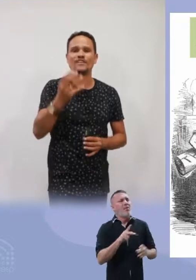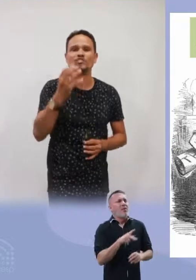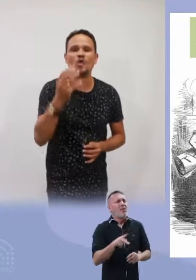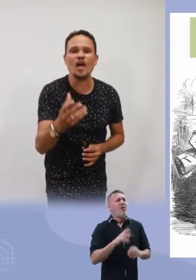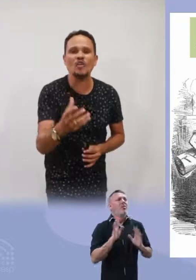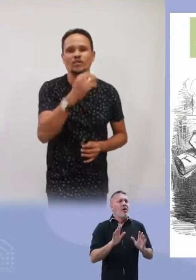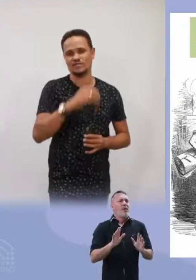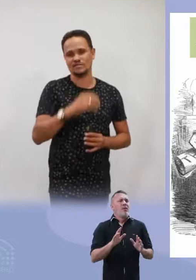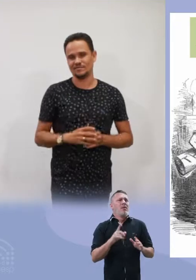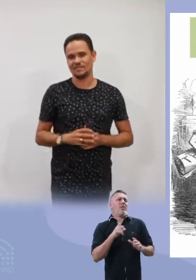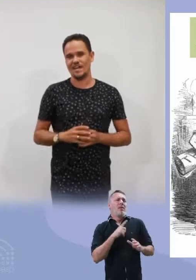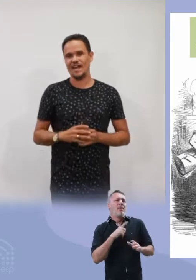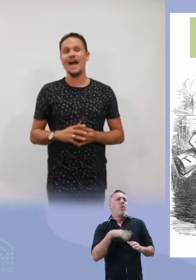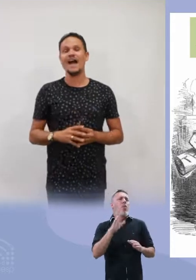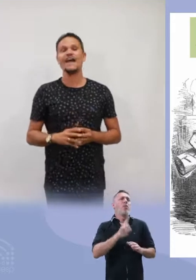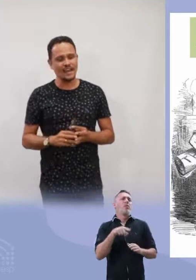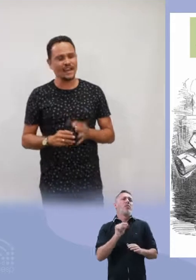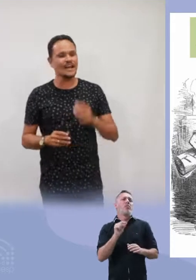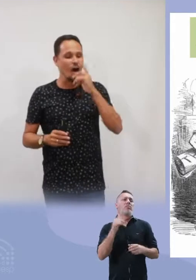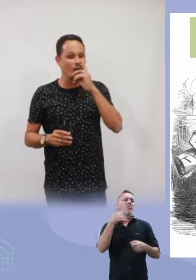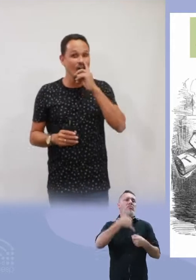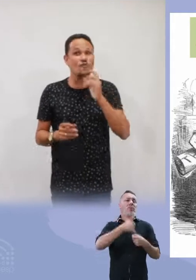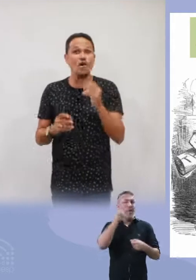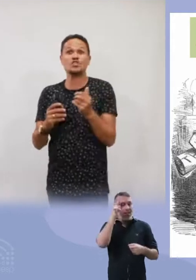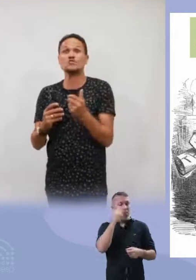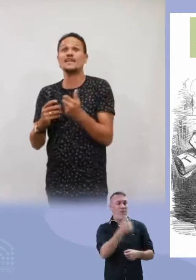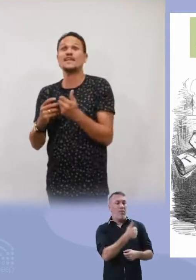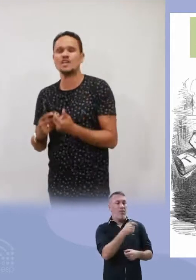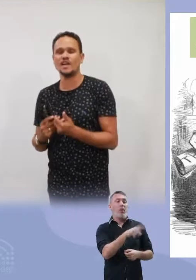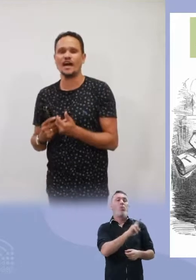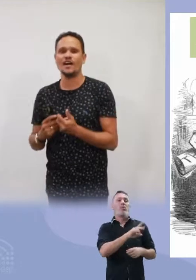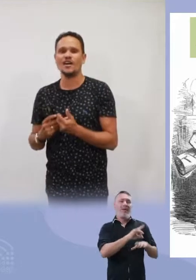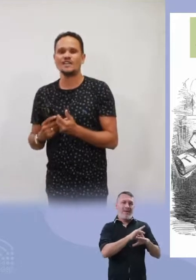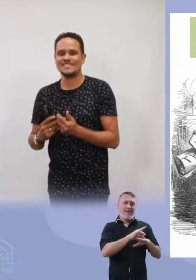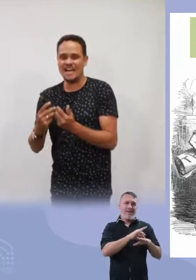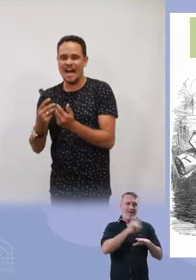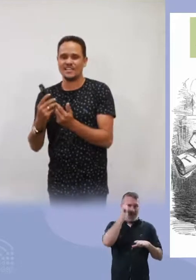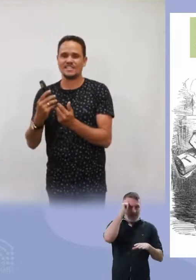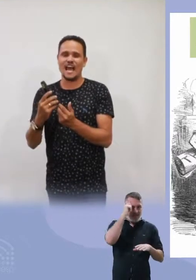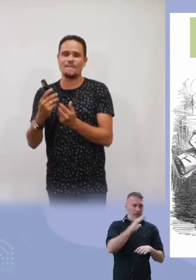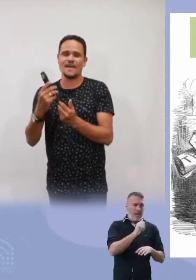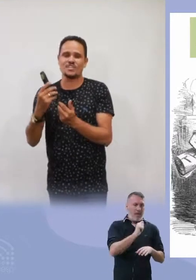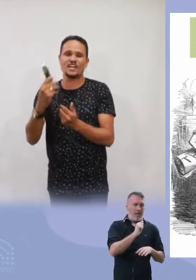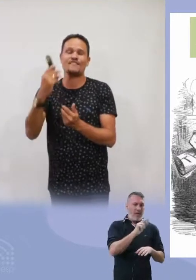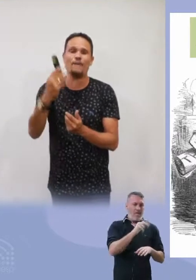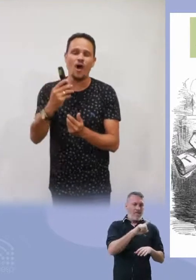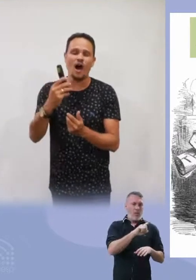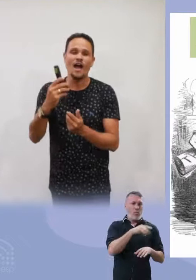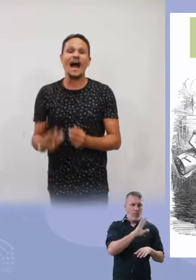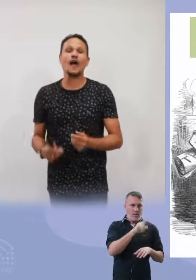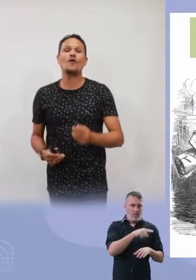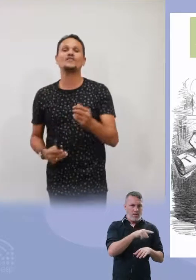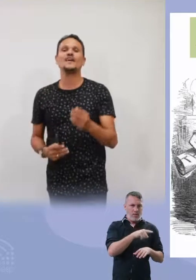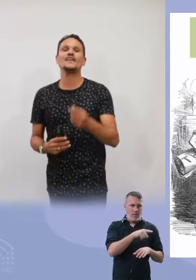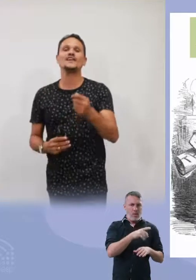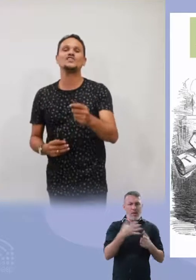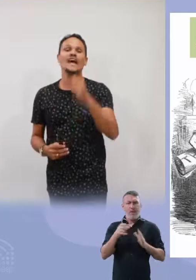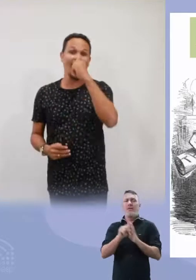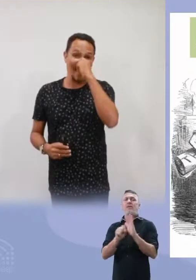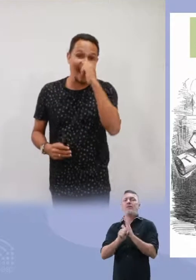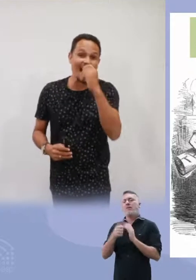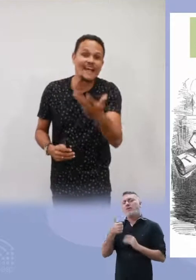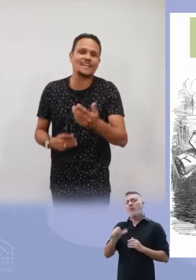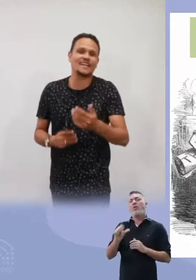o petróleo. Ah, é? Legal. E qual o tipo de energia? Se antes a minha energia era vapor, agora eu tenho a